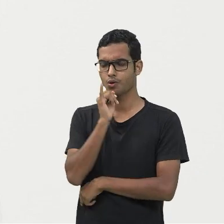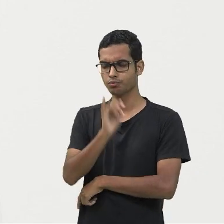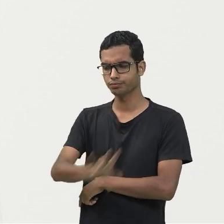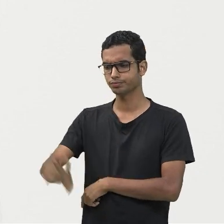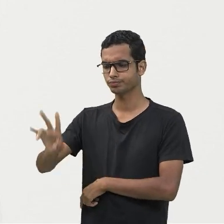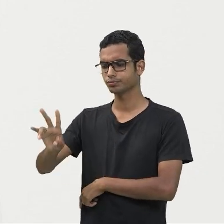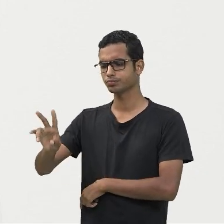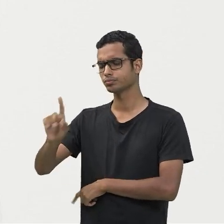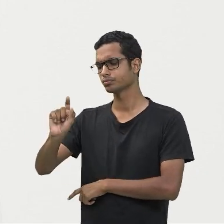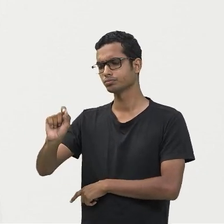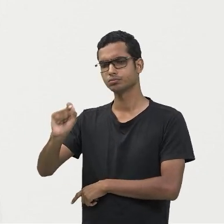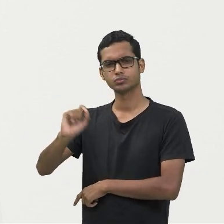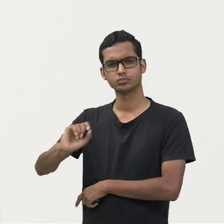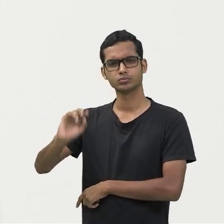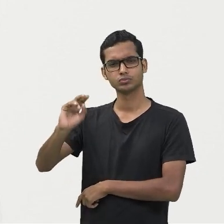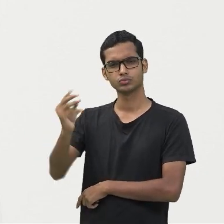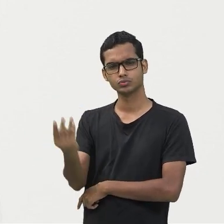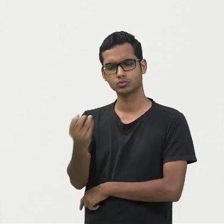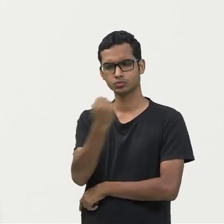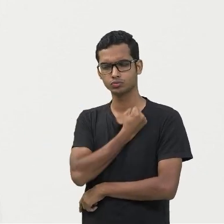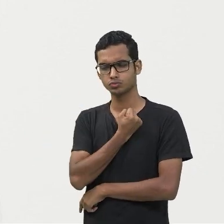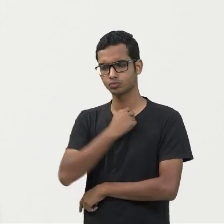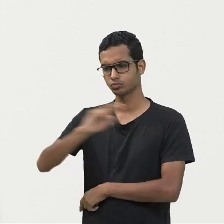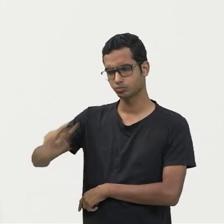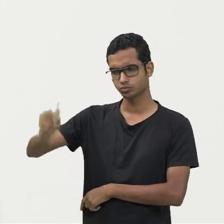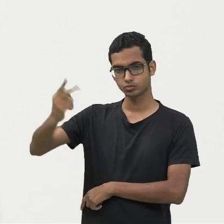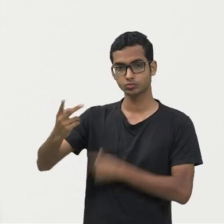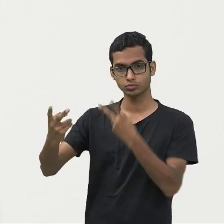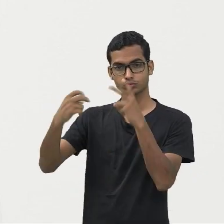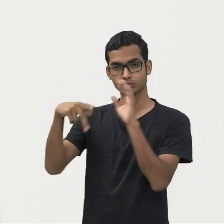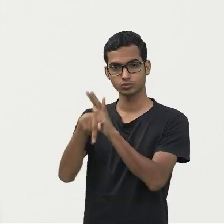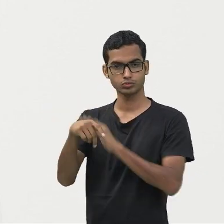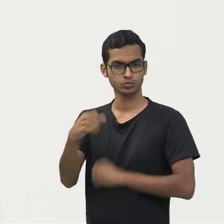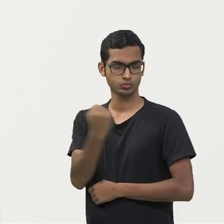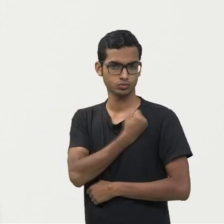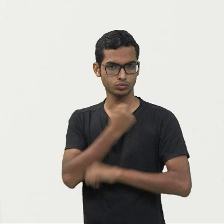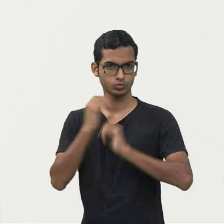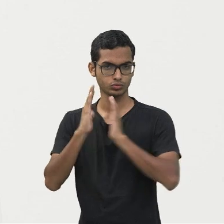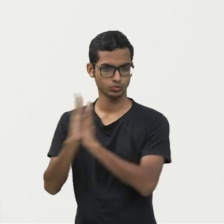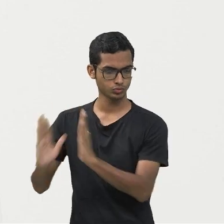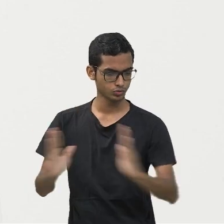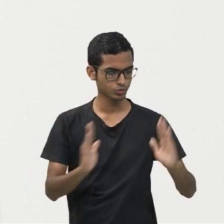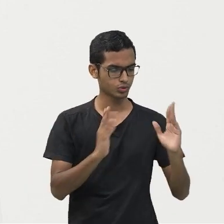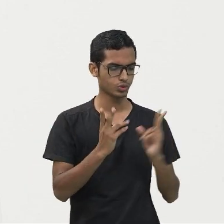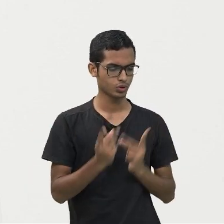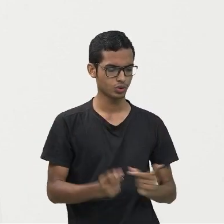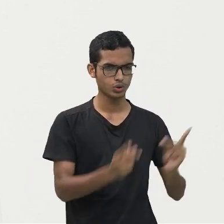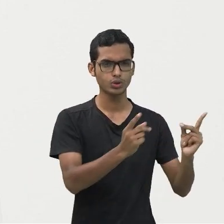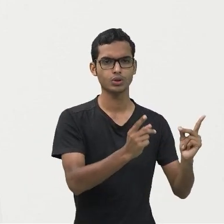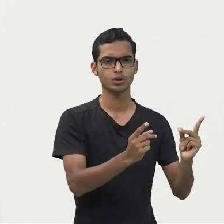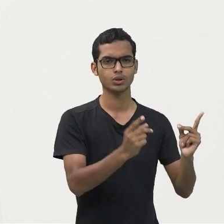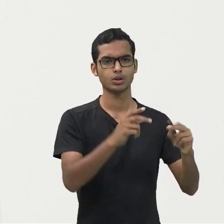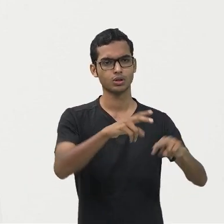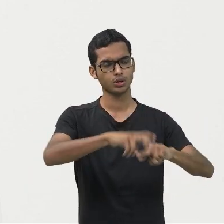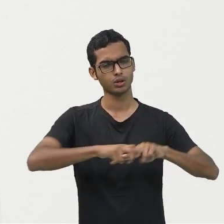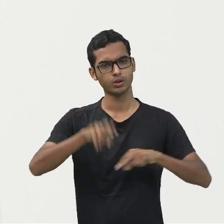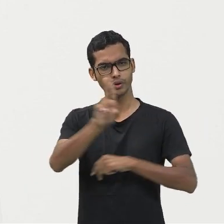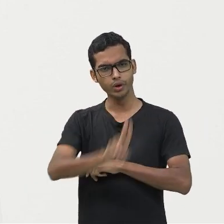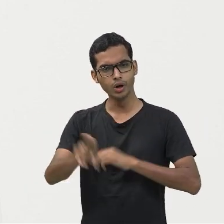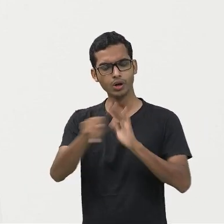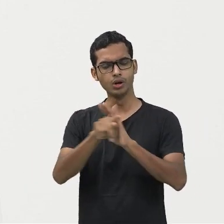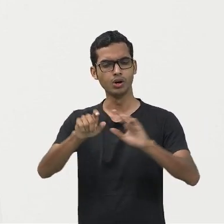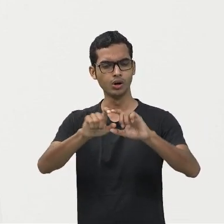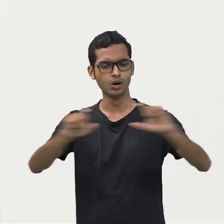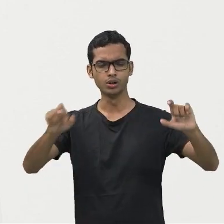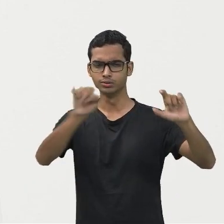pode, pessoal, mas observe que isso aqui é uma sequência infinita. É por isso que a gente utiliza o nosso termo